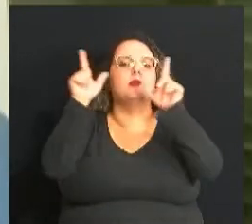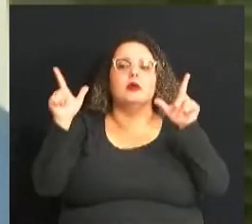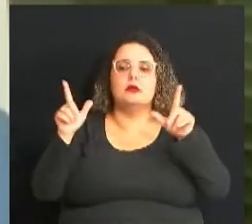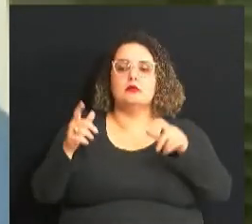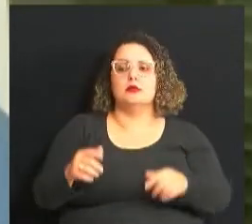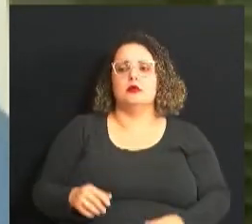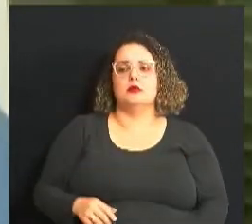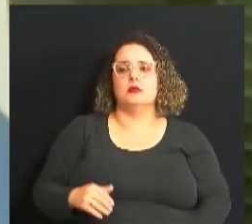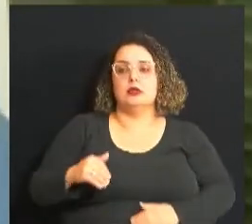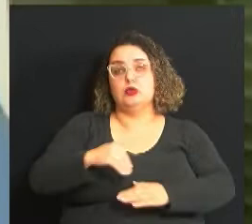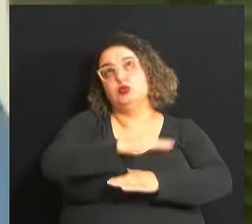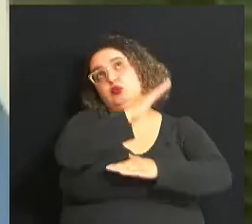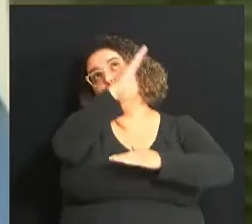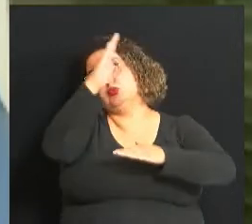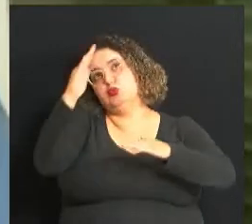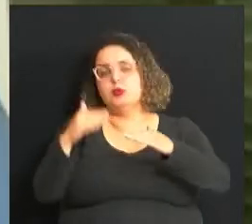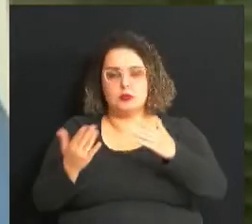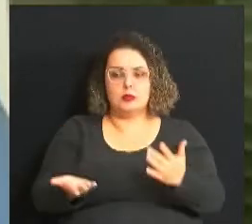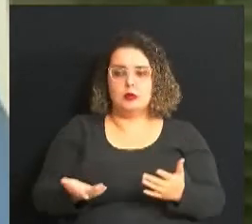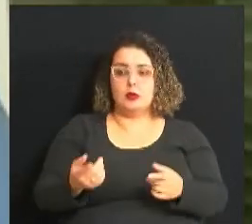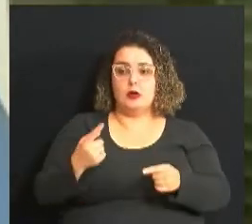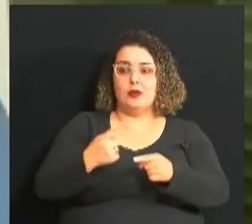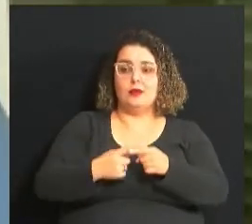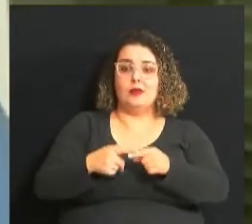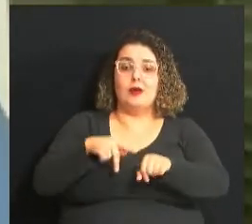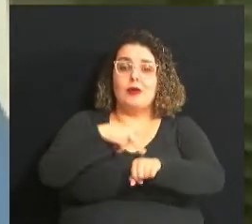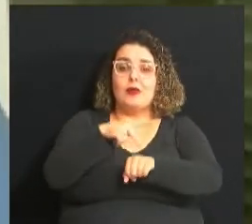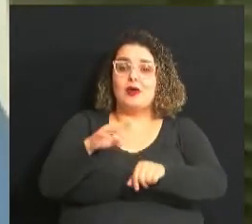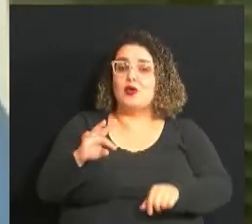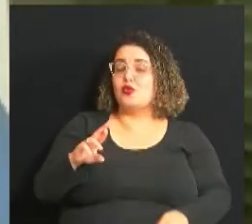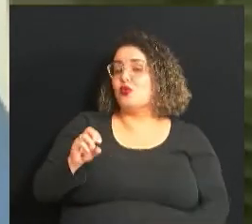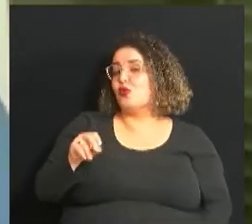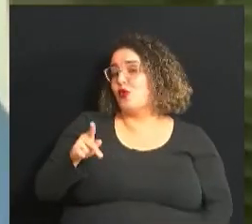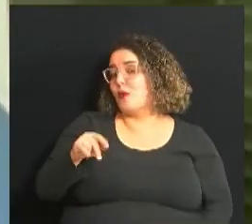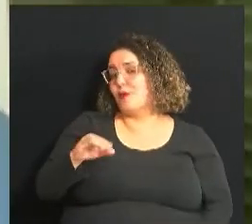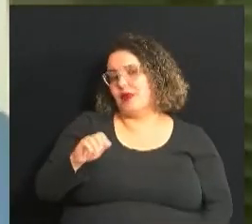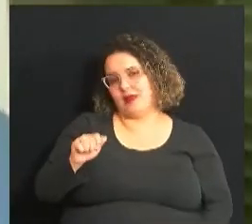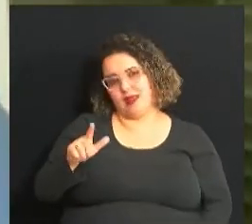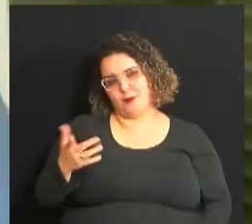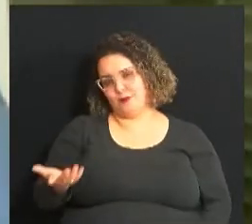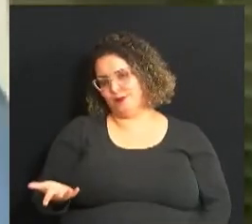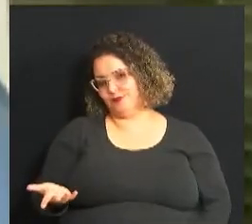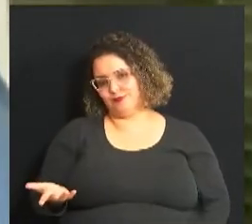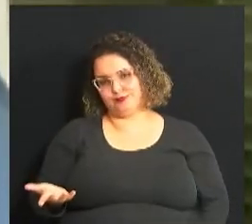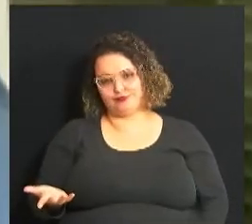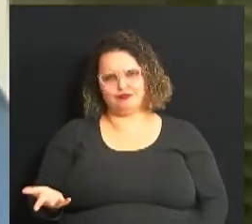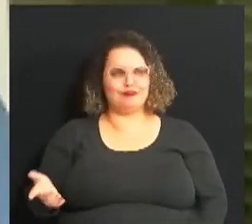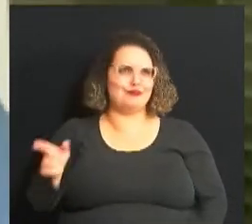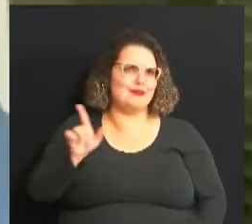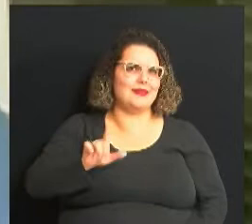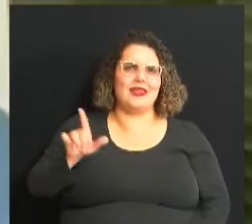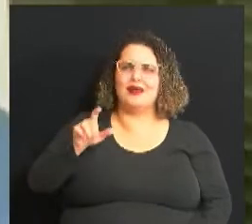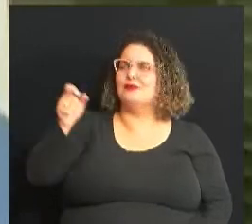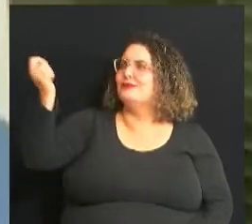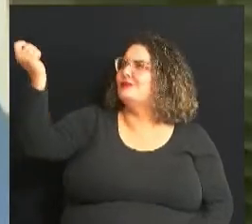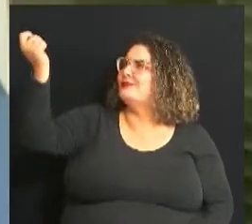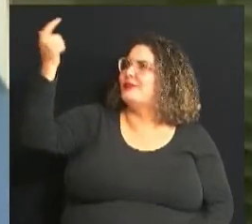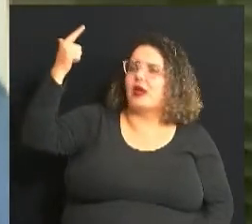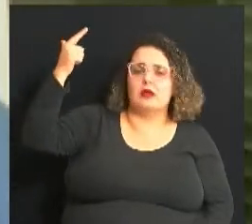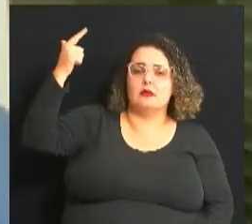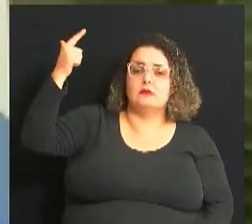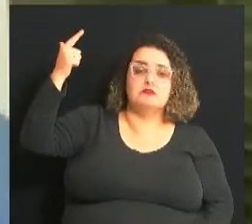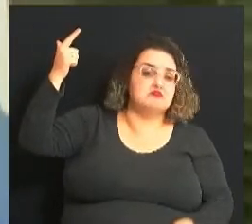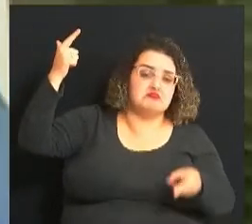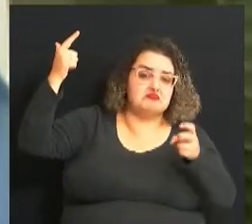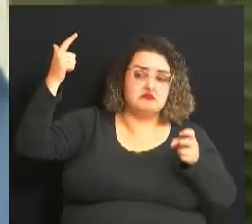isso, porque nós estamos num país tropical e é óbvio que você fica exposto ao sol sem você perceber. Você sai, vai